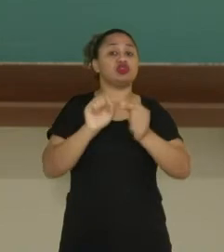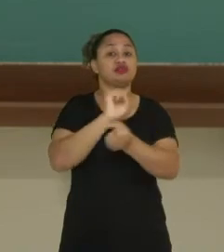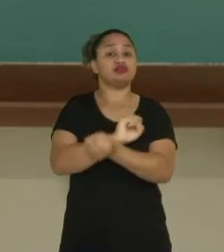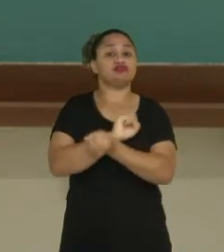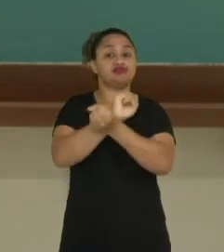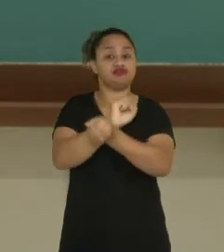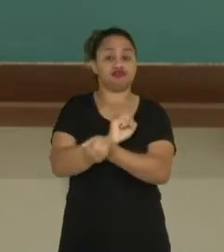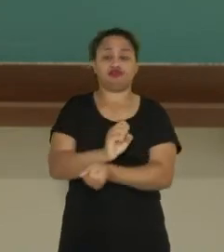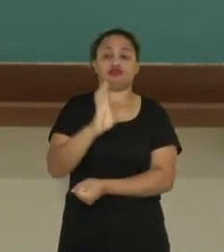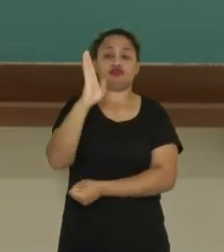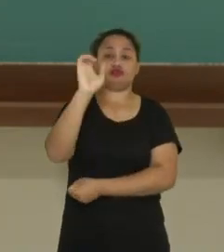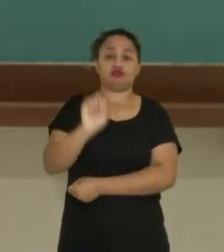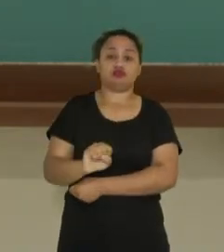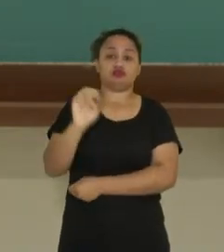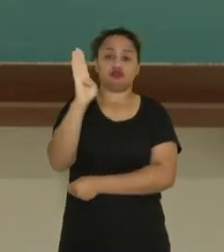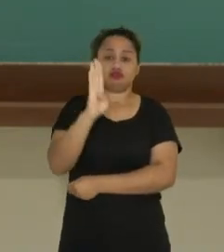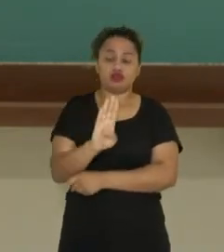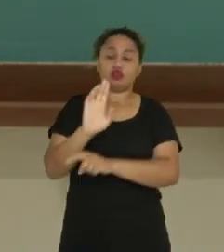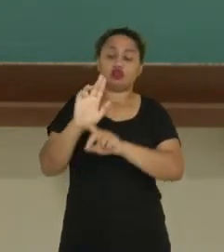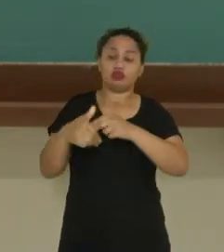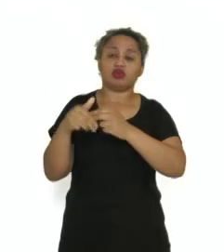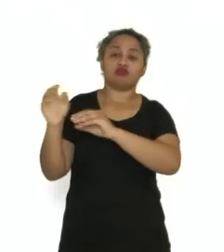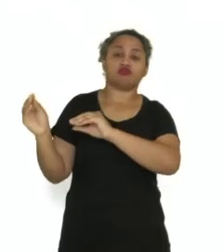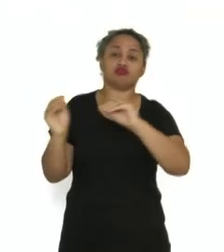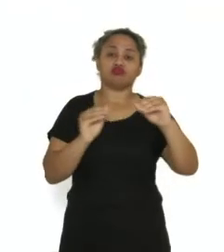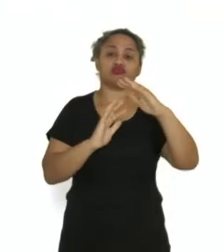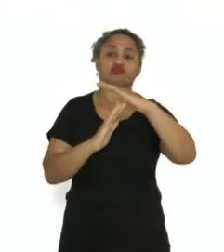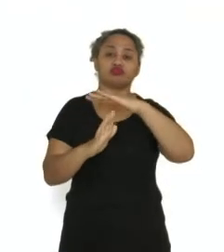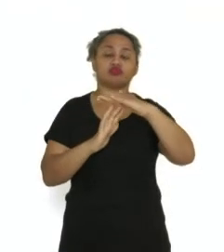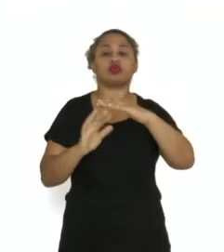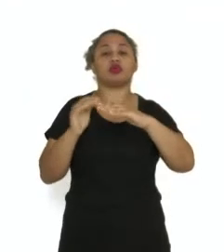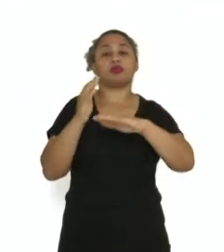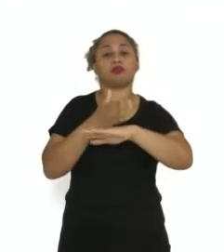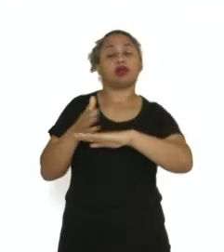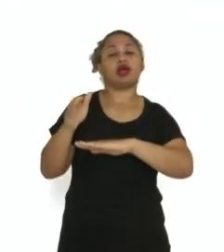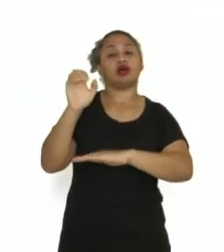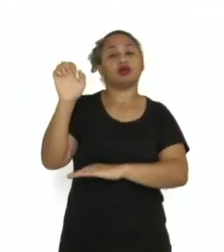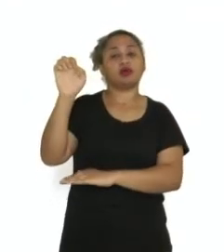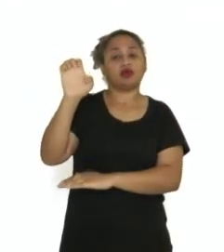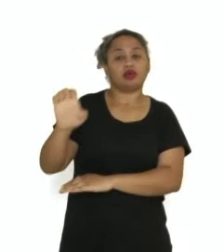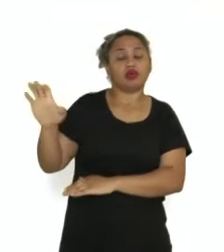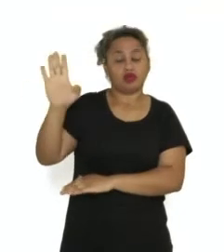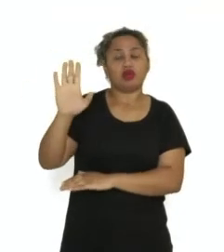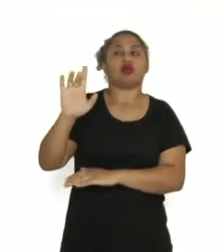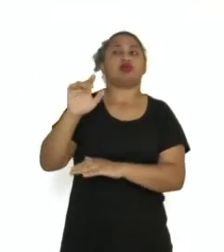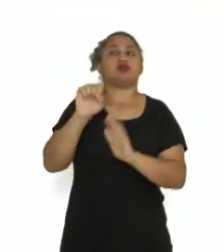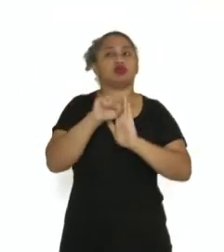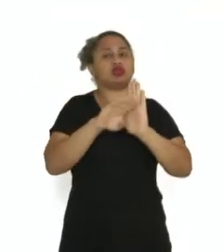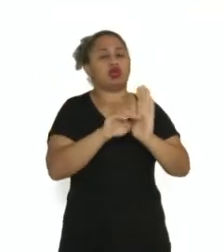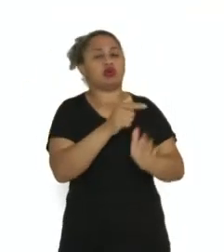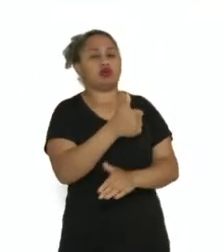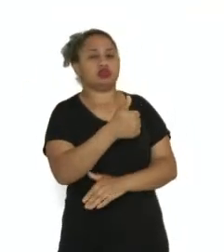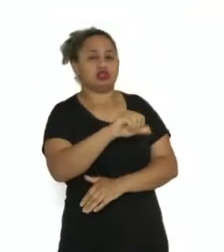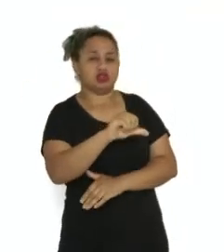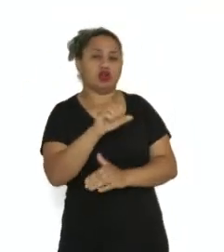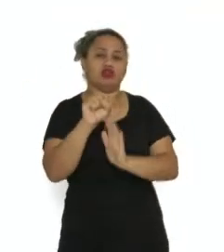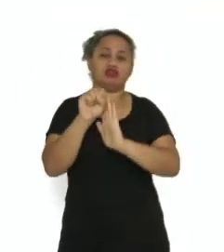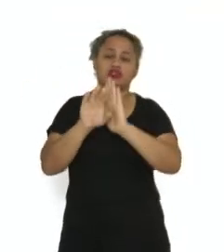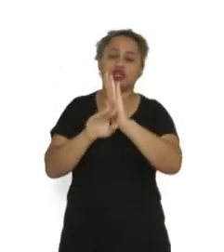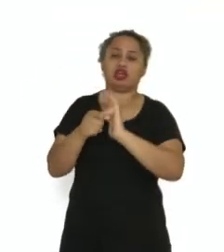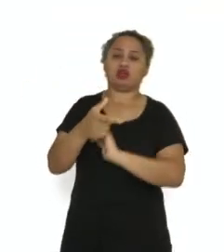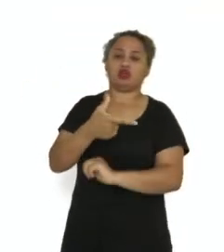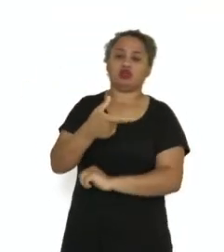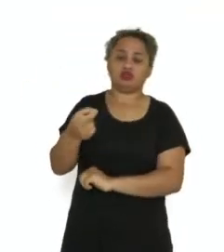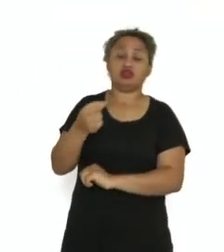do Brasil, devido à imigração dos brancos europeus entre meados do século XIX e início do século XX, o negro, que